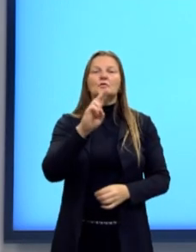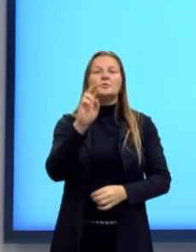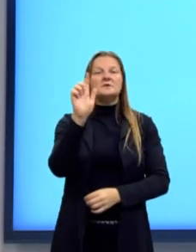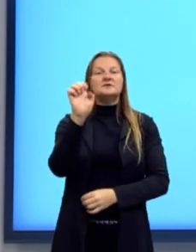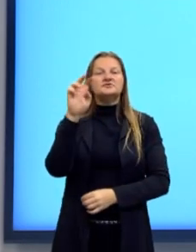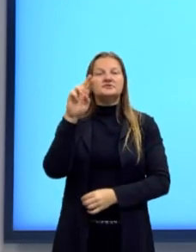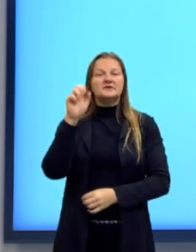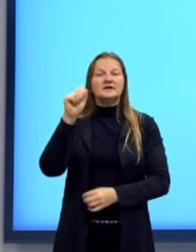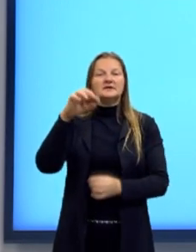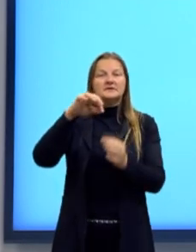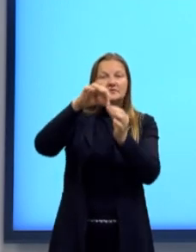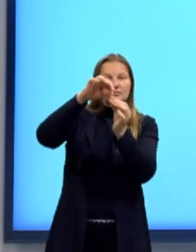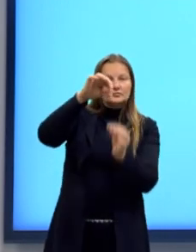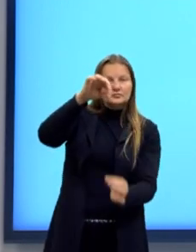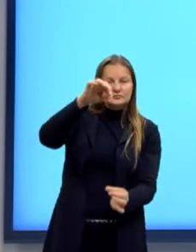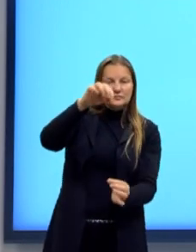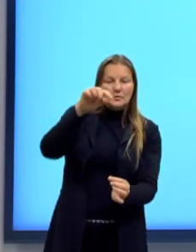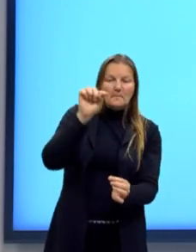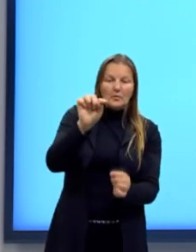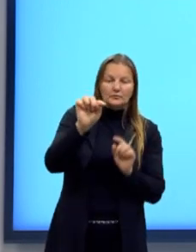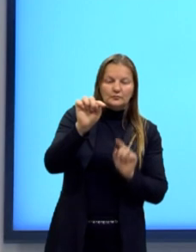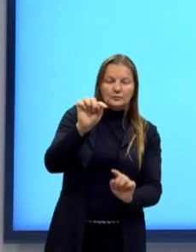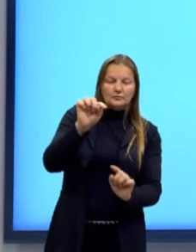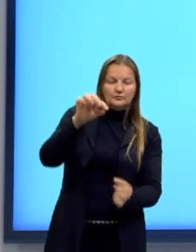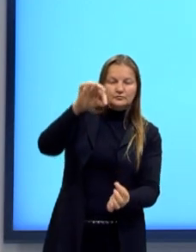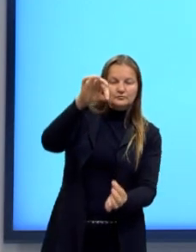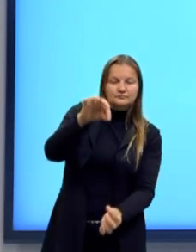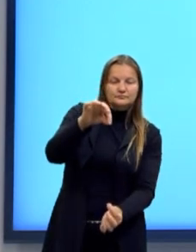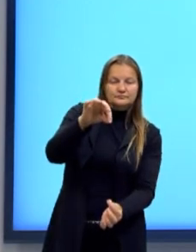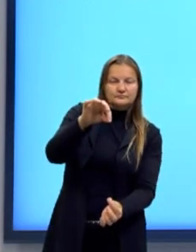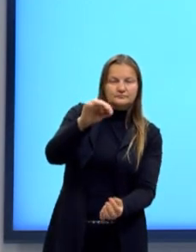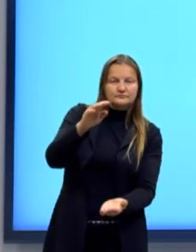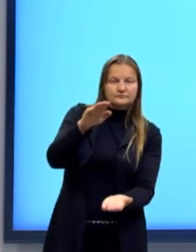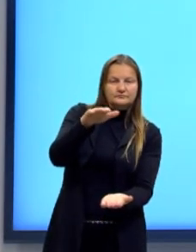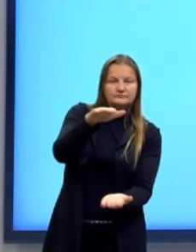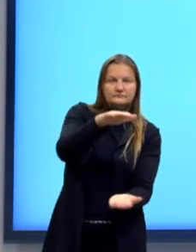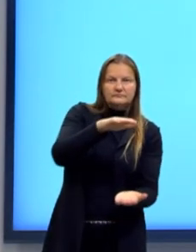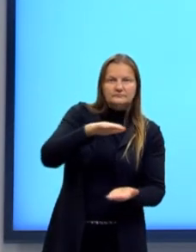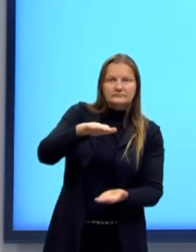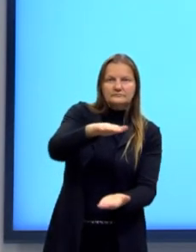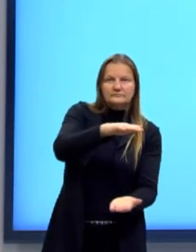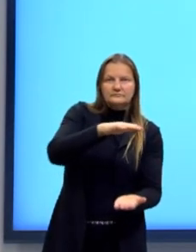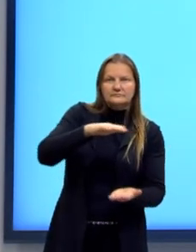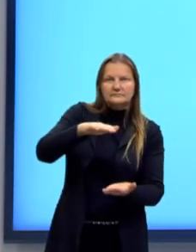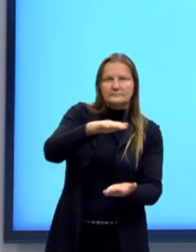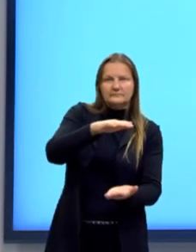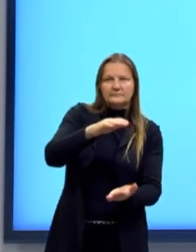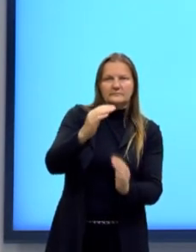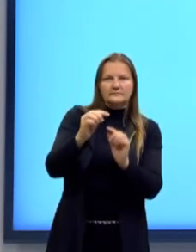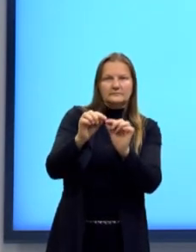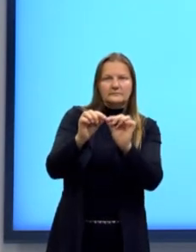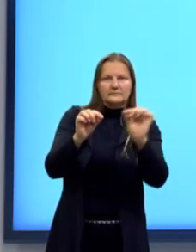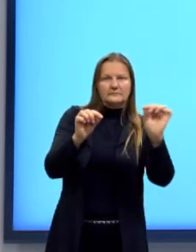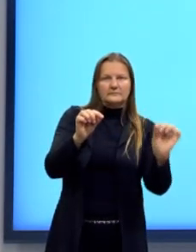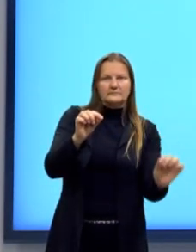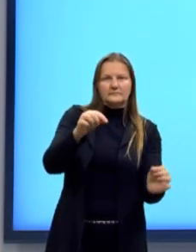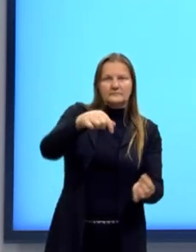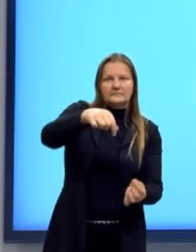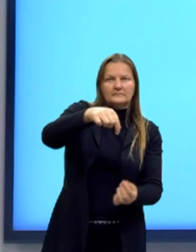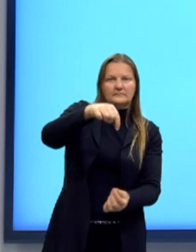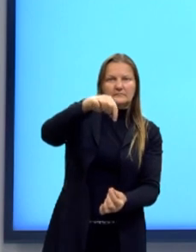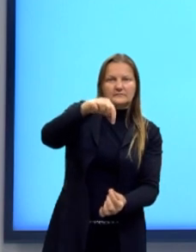geratriz que une ali: das nossas duas bases é exatamente o lado do retângulo que está